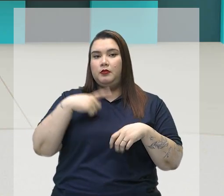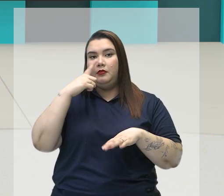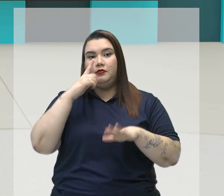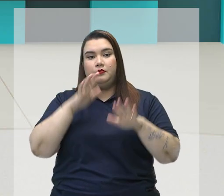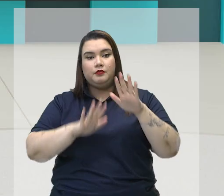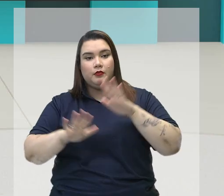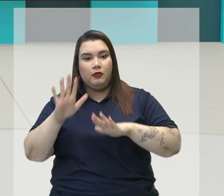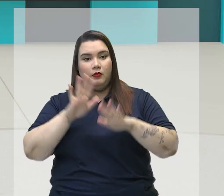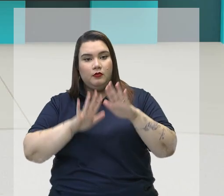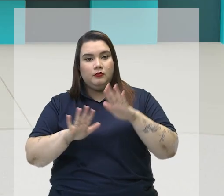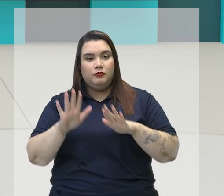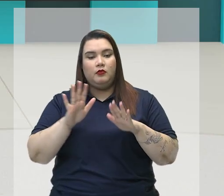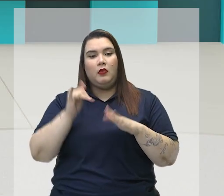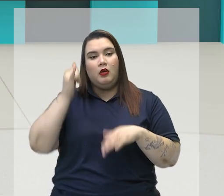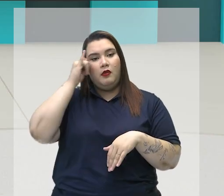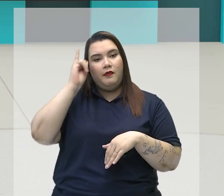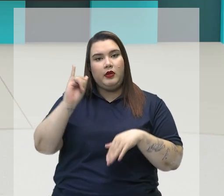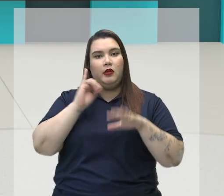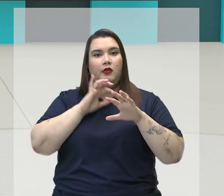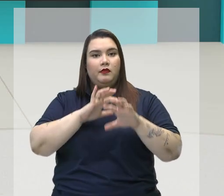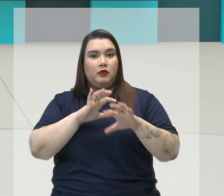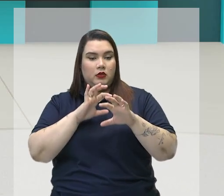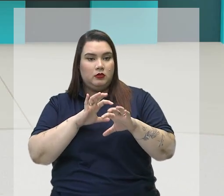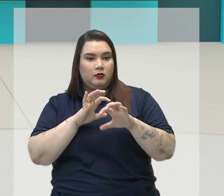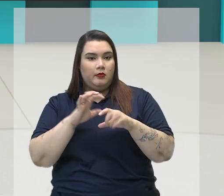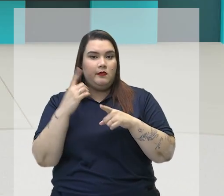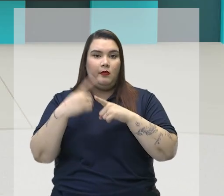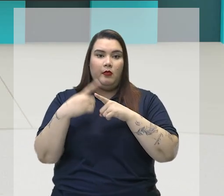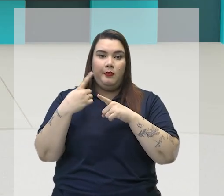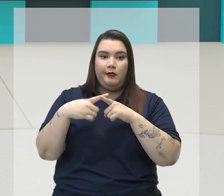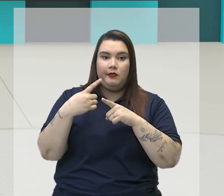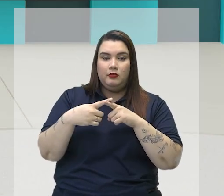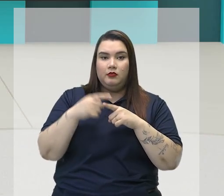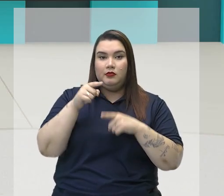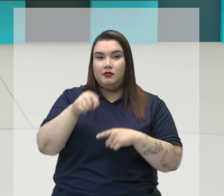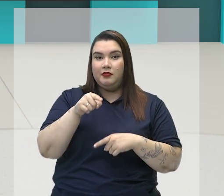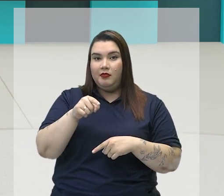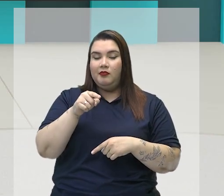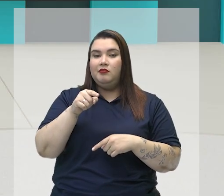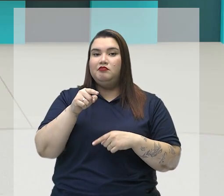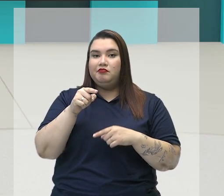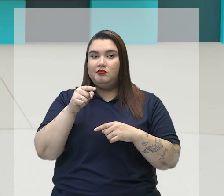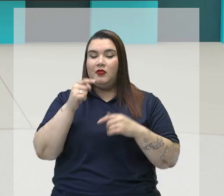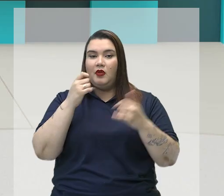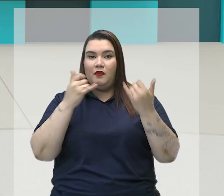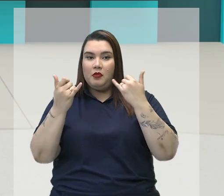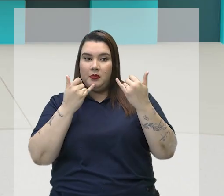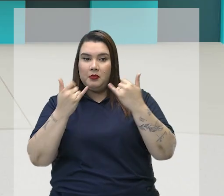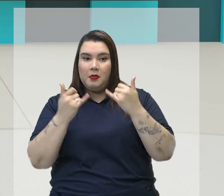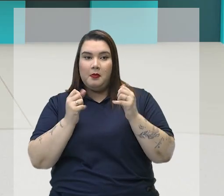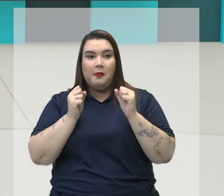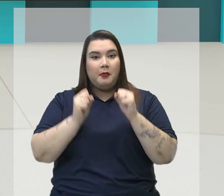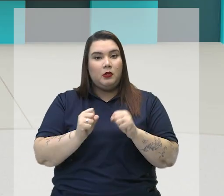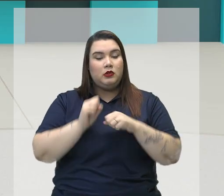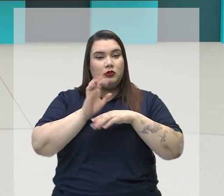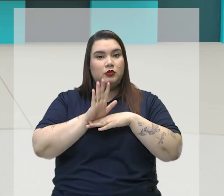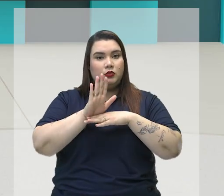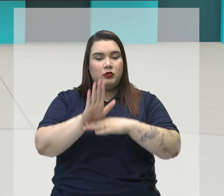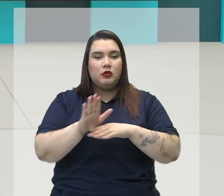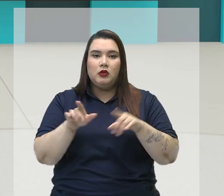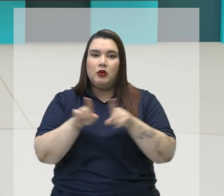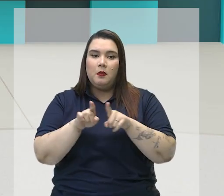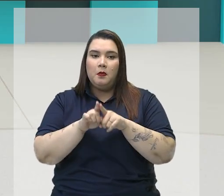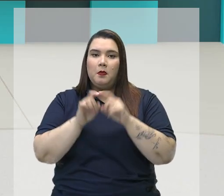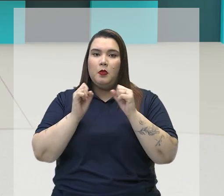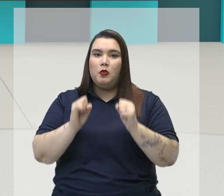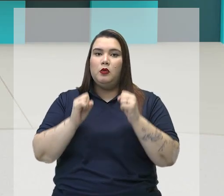cuidado e não se deixar influenciar, porque essas facilidades, assim como podem ajudar, também